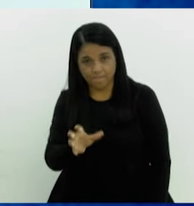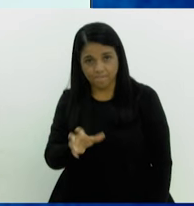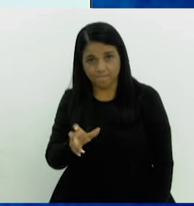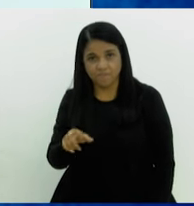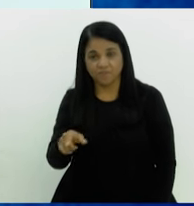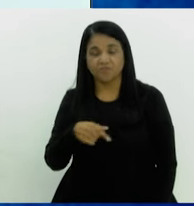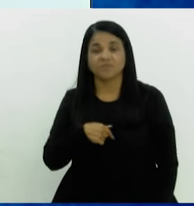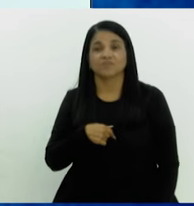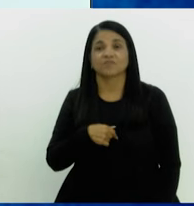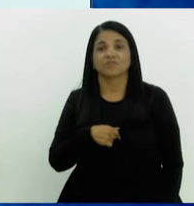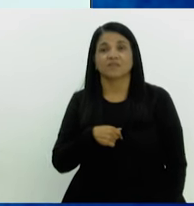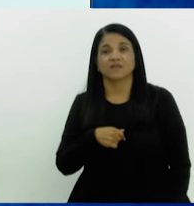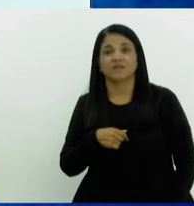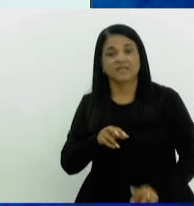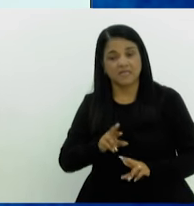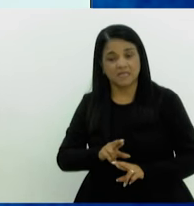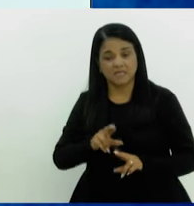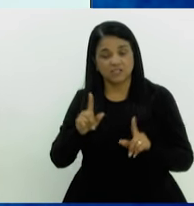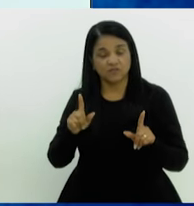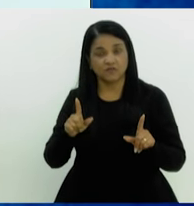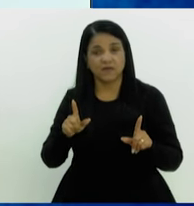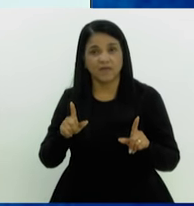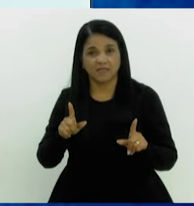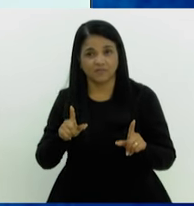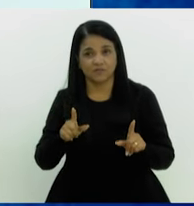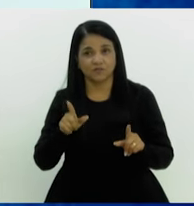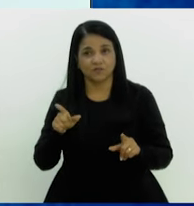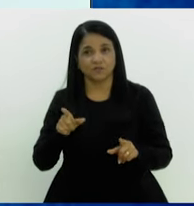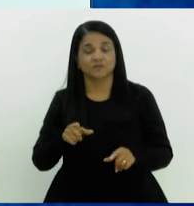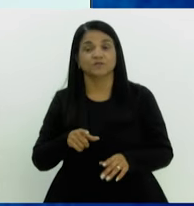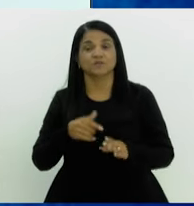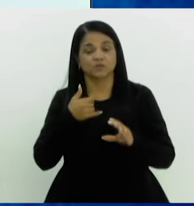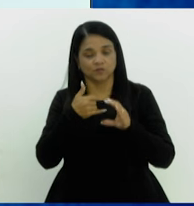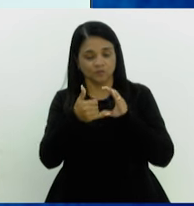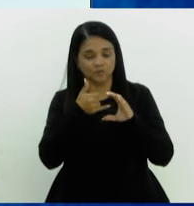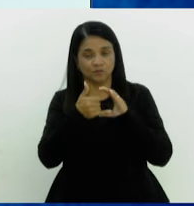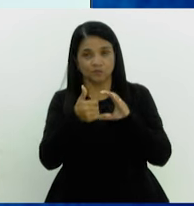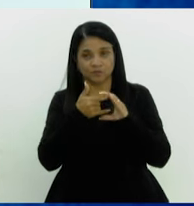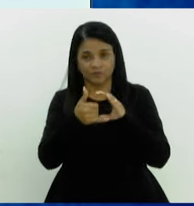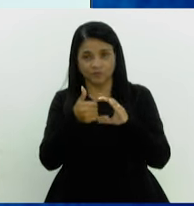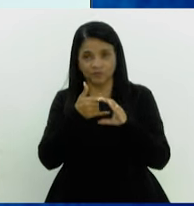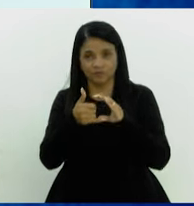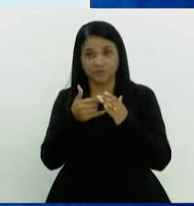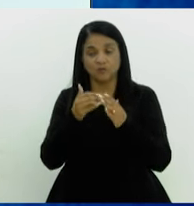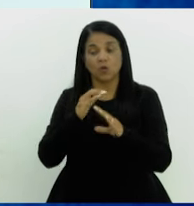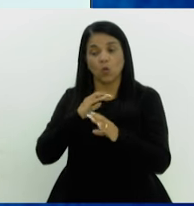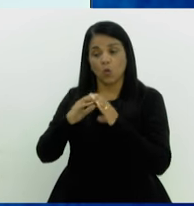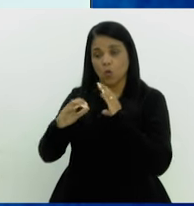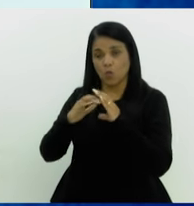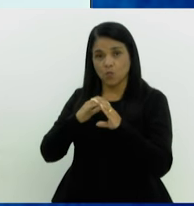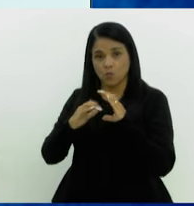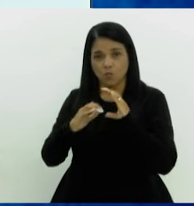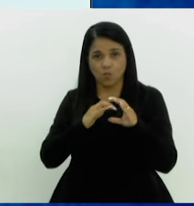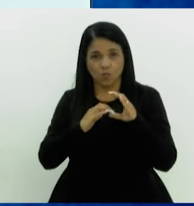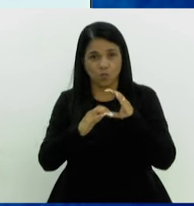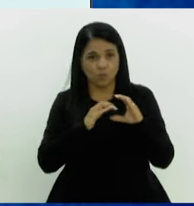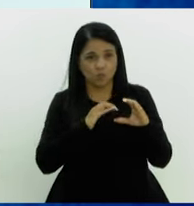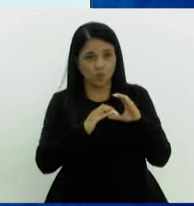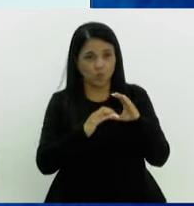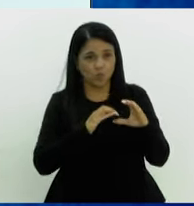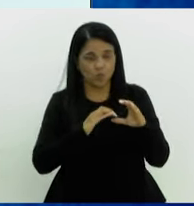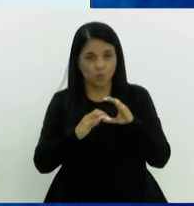diferente por exemplo das listas de transmissão o canais do WhatsApp permite com que vocês se comuniquem de uma maneira